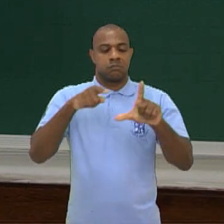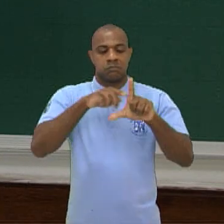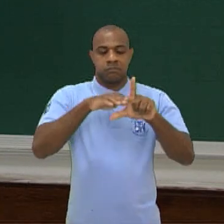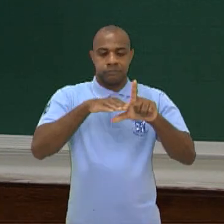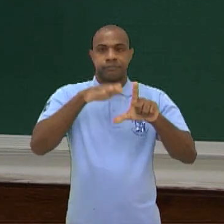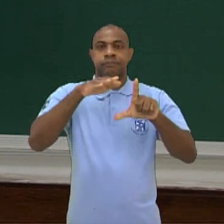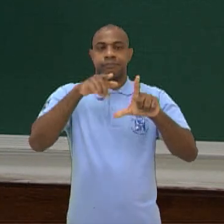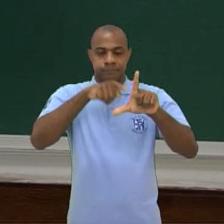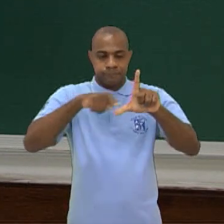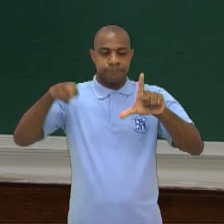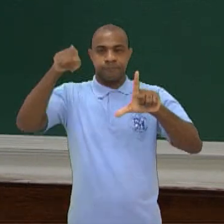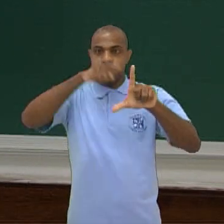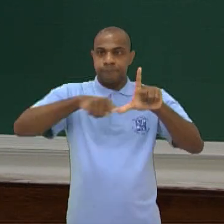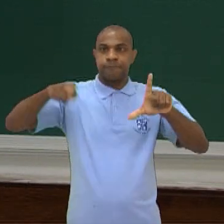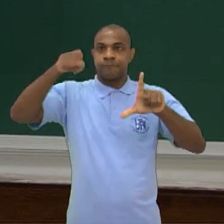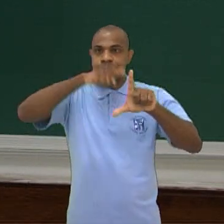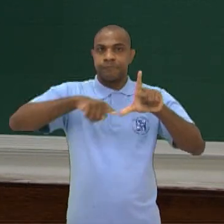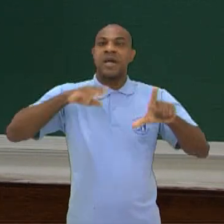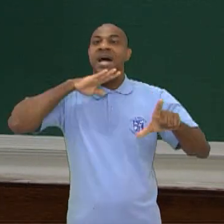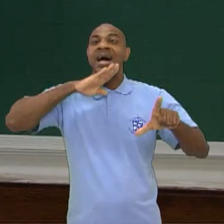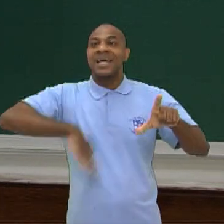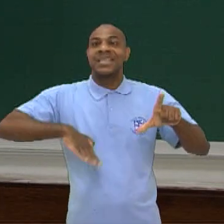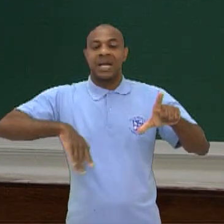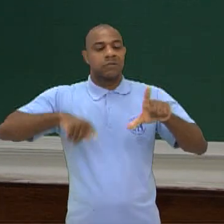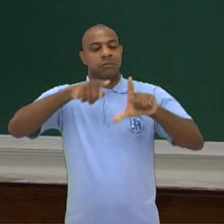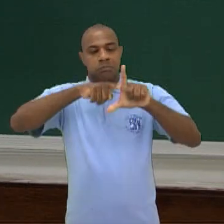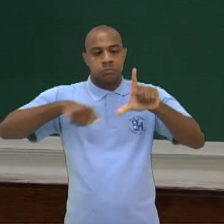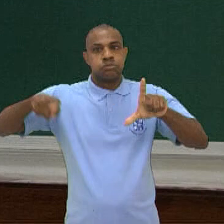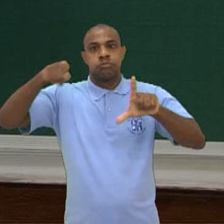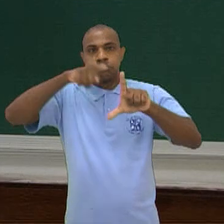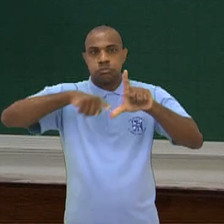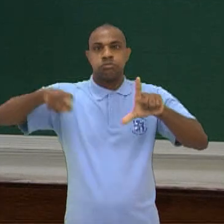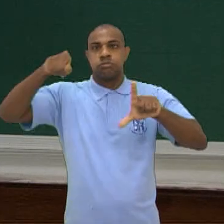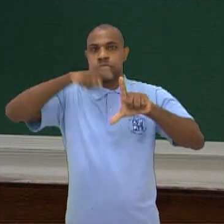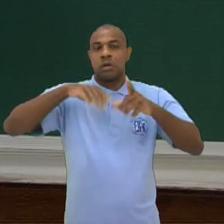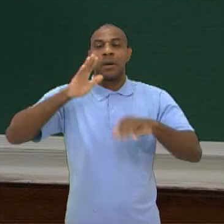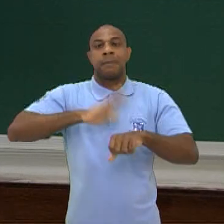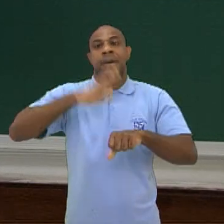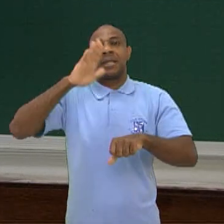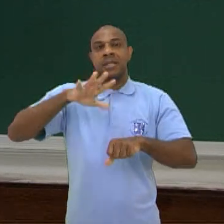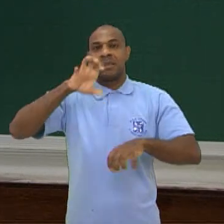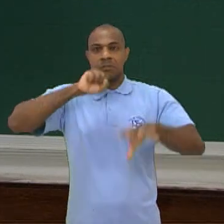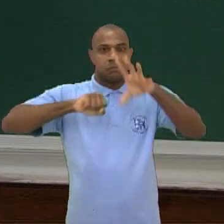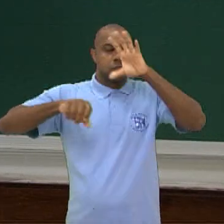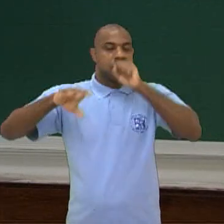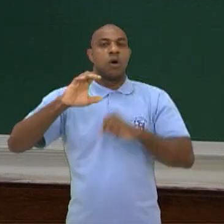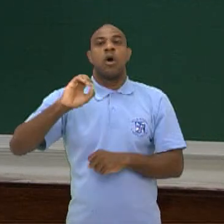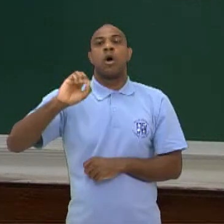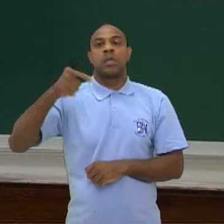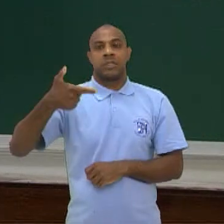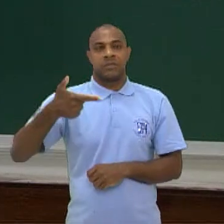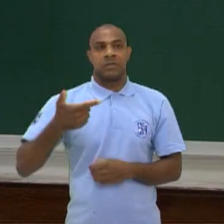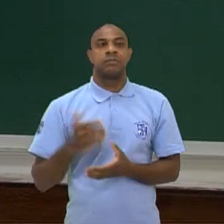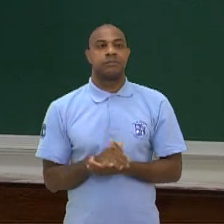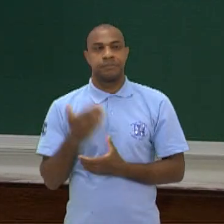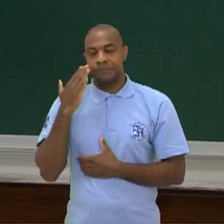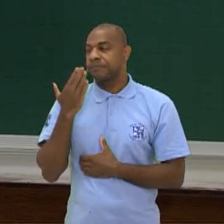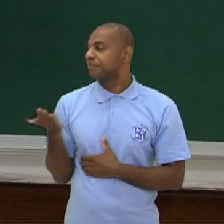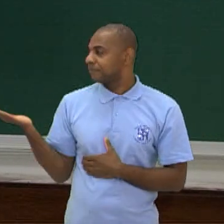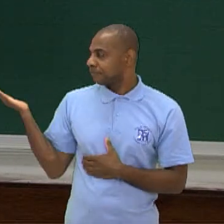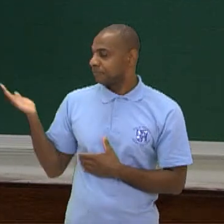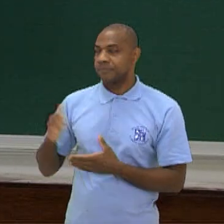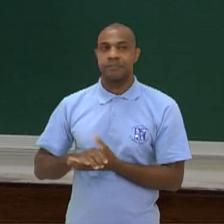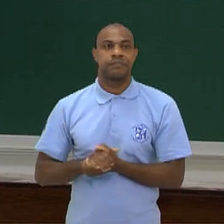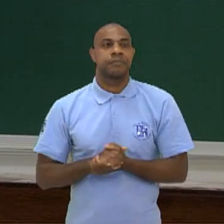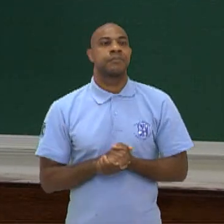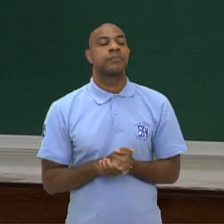do que consome. Aí sim, esse oxigênio vai ficar disponível para outros seres vivos, tá? Até o ponto de compensação fótico, ela está produzindo basicamente para